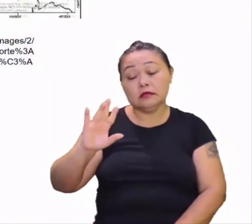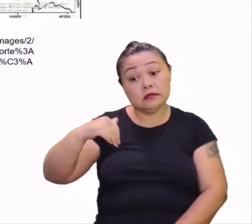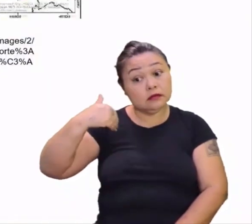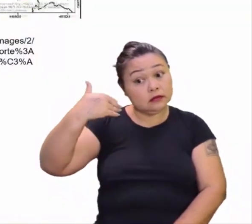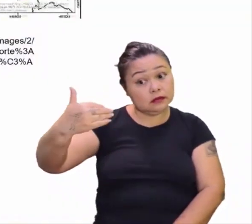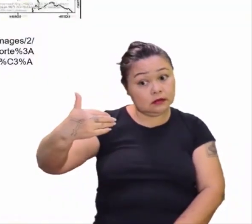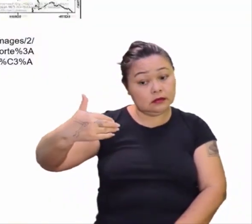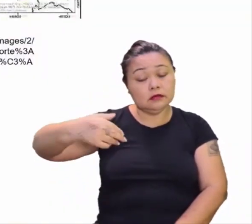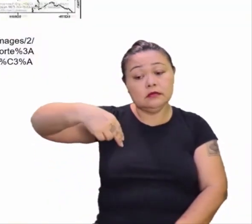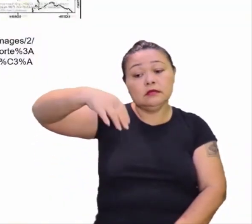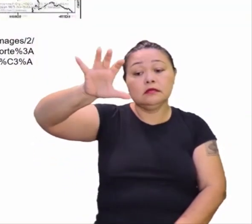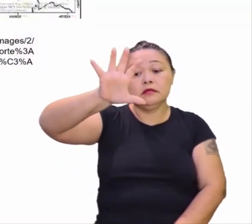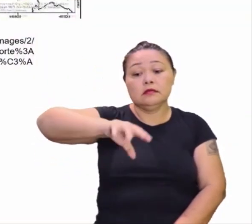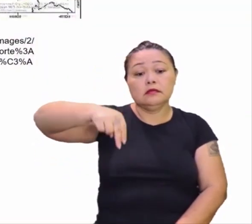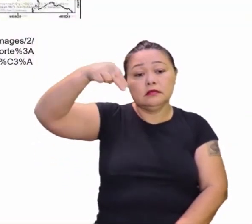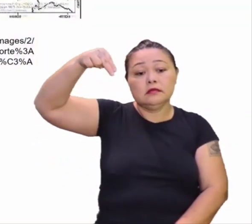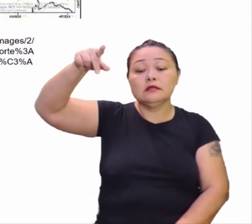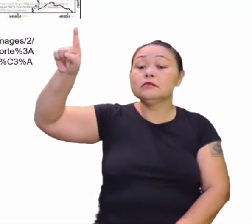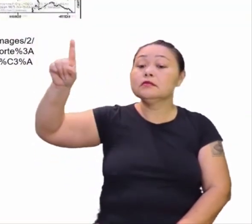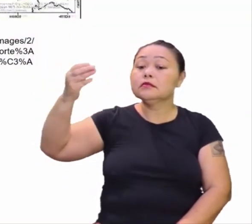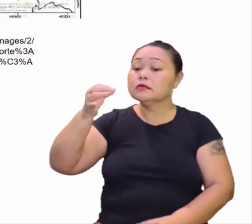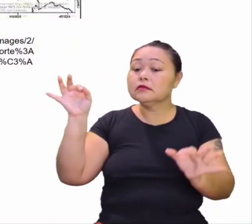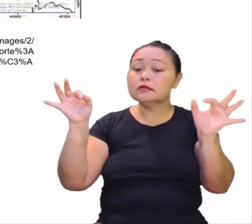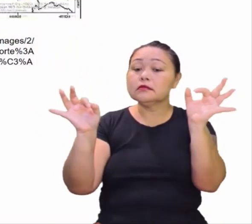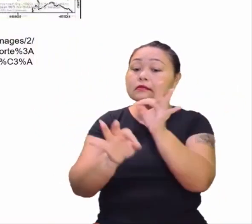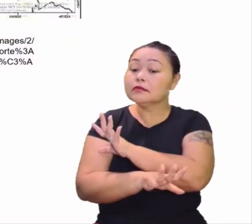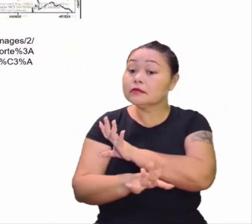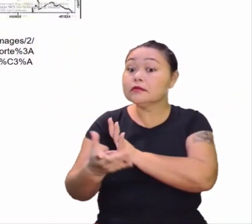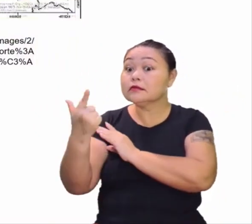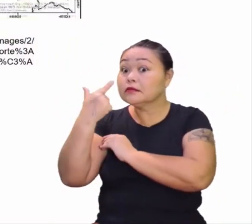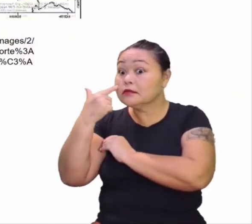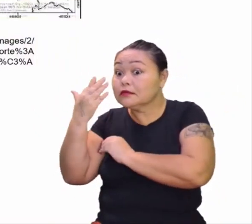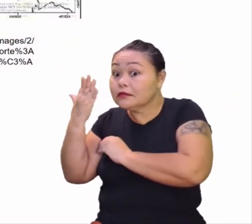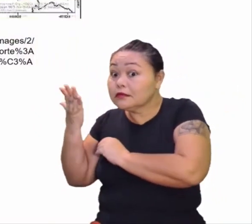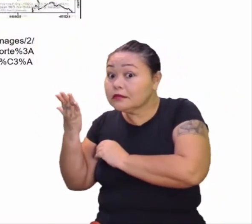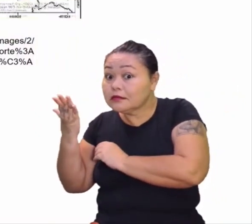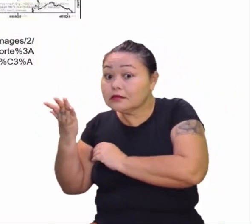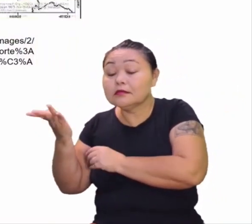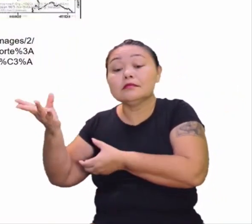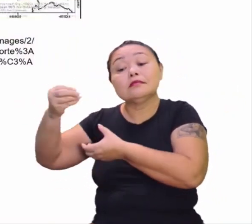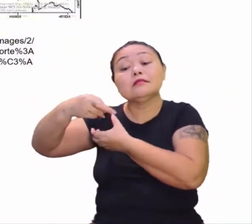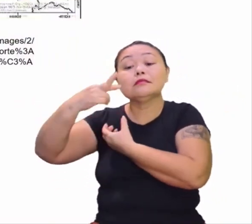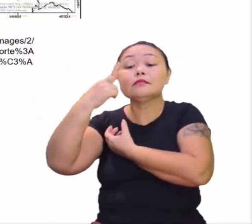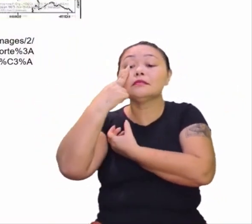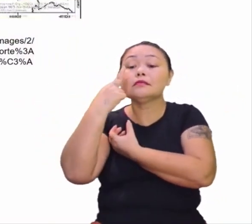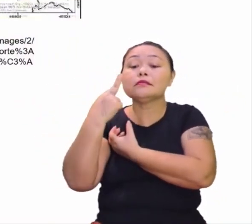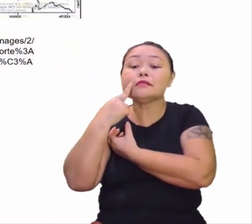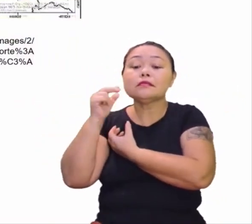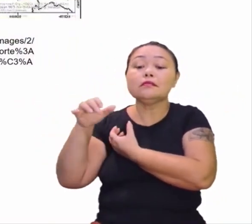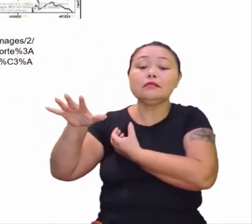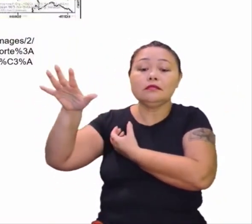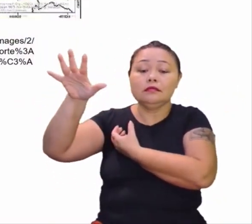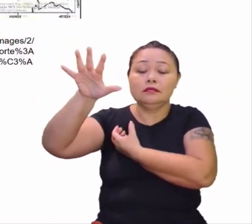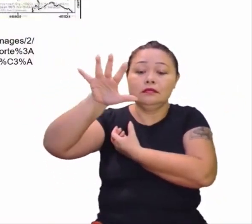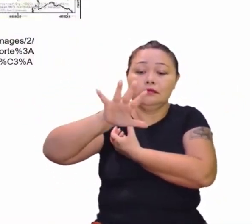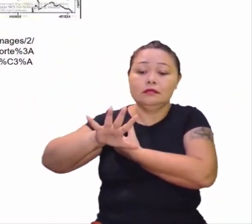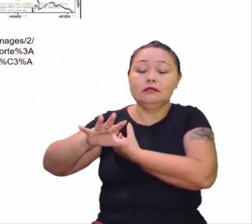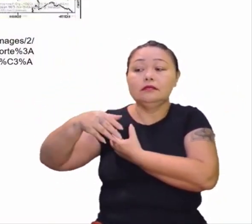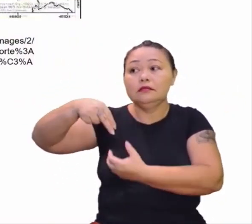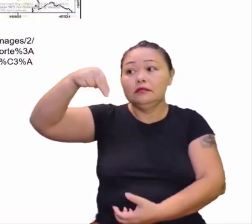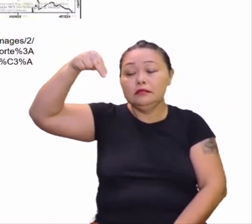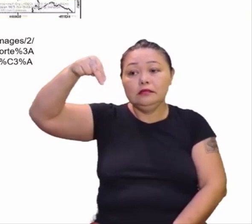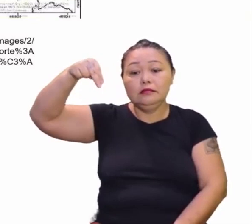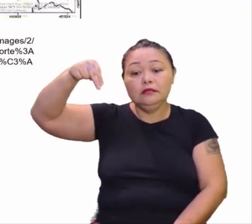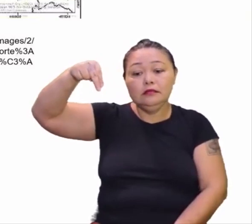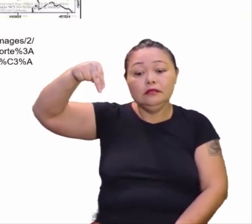além da região norte. Pronto, né? A gente consegue observar aqui em Rondônia, dentro desse espaço geográfico aqui da região